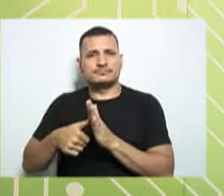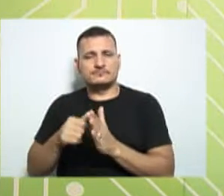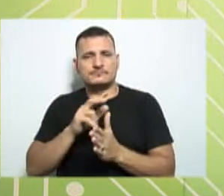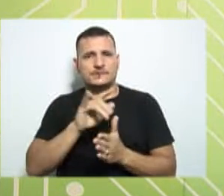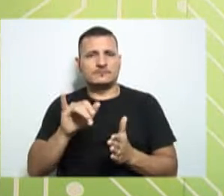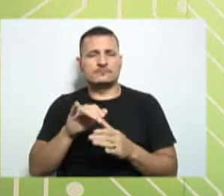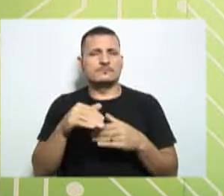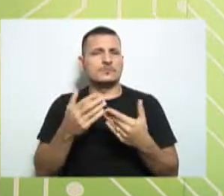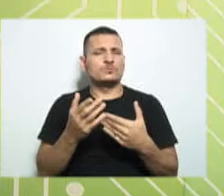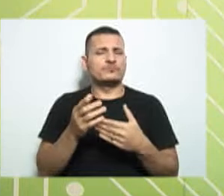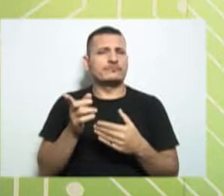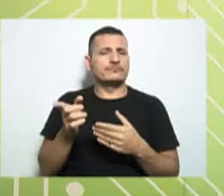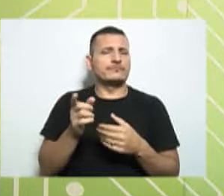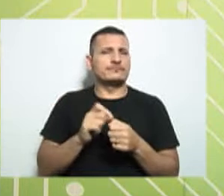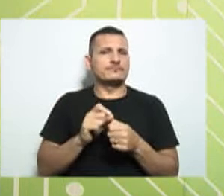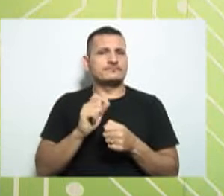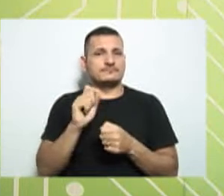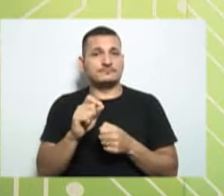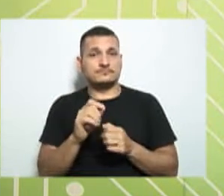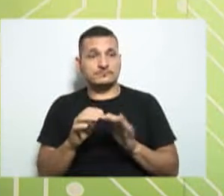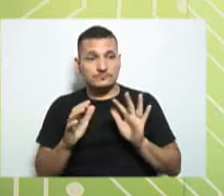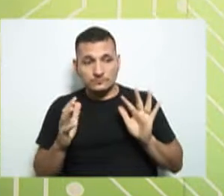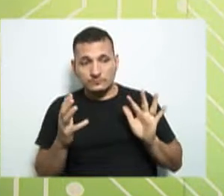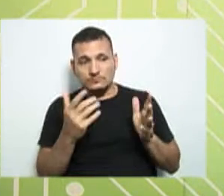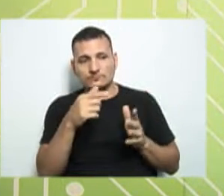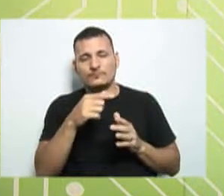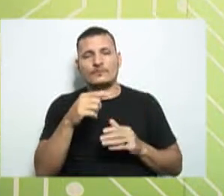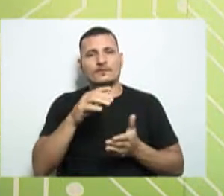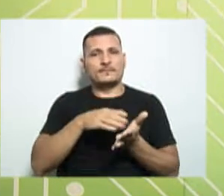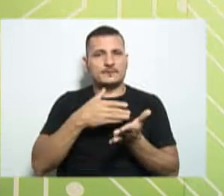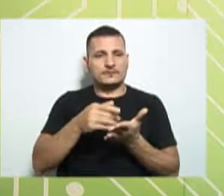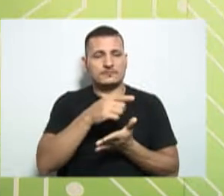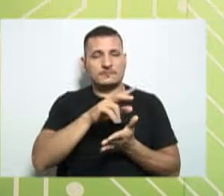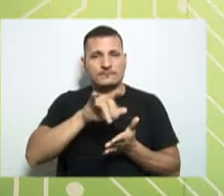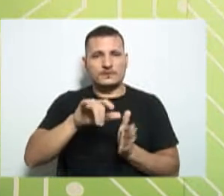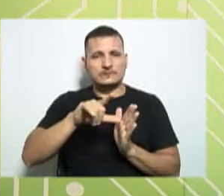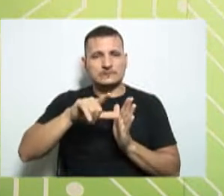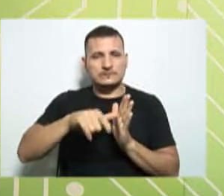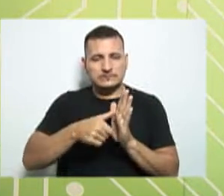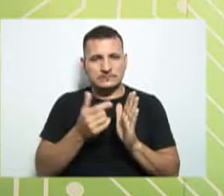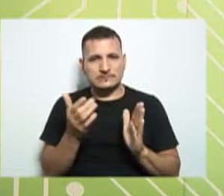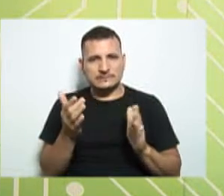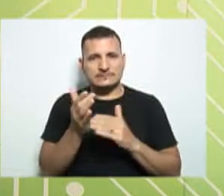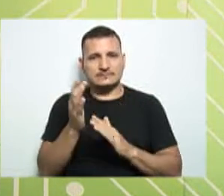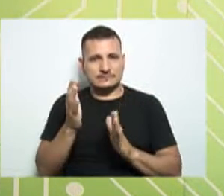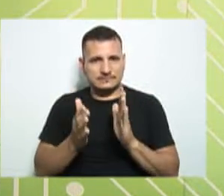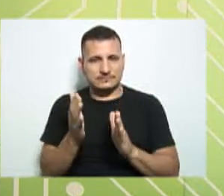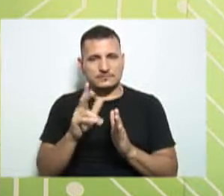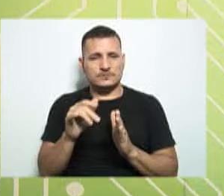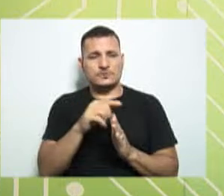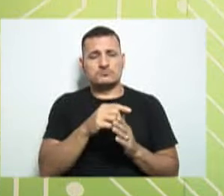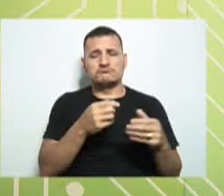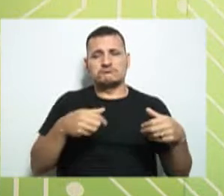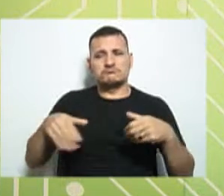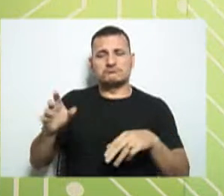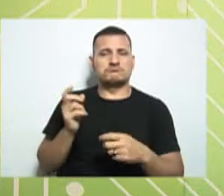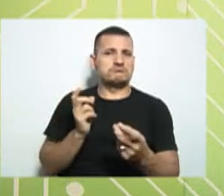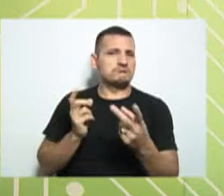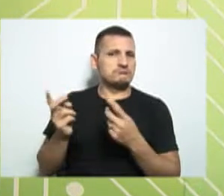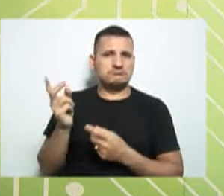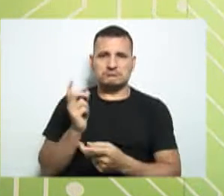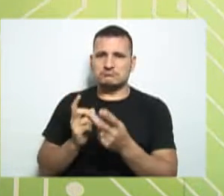que eles fazem? Eles pegam todas aquelas manteigas que estão para vencer e colocam para venda para ter saída, nem que seja pelo preço de